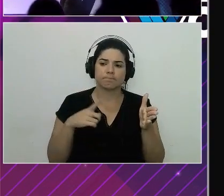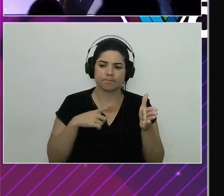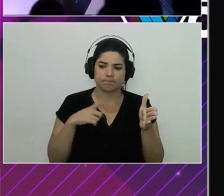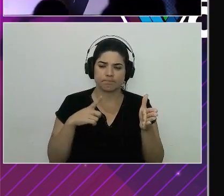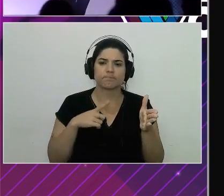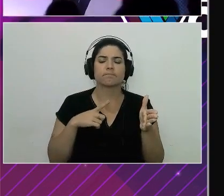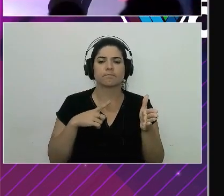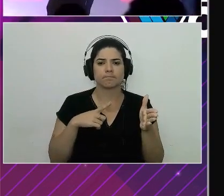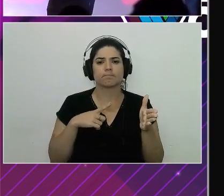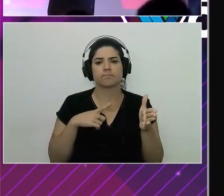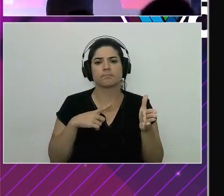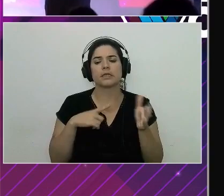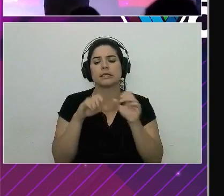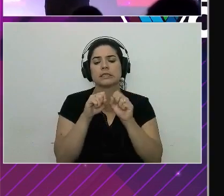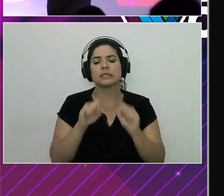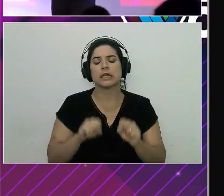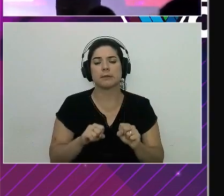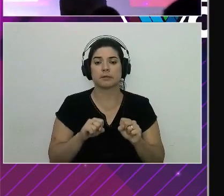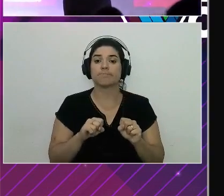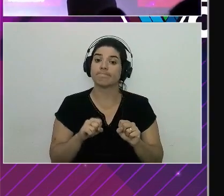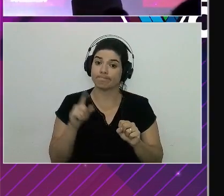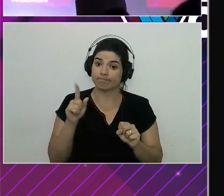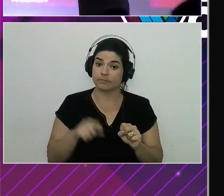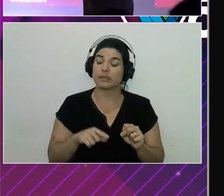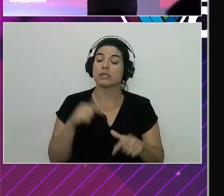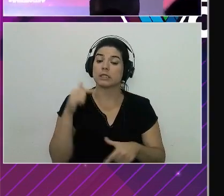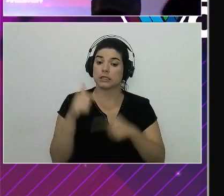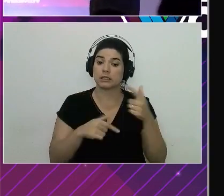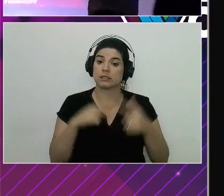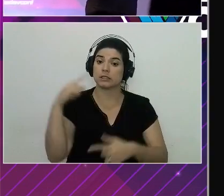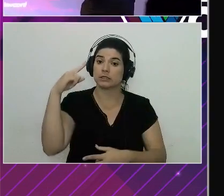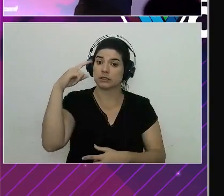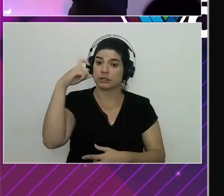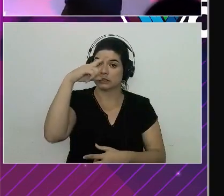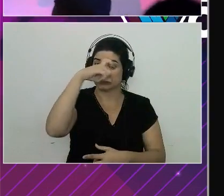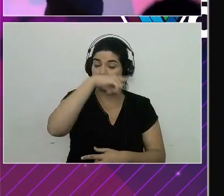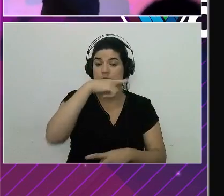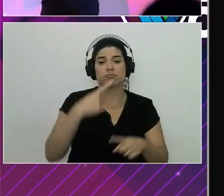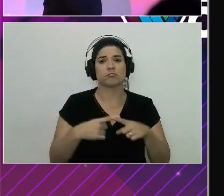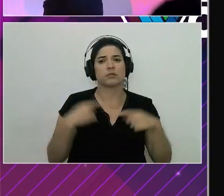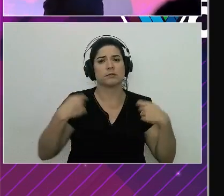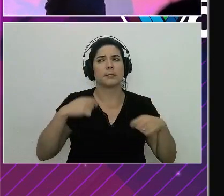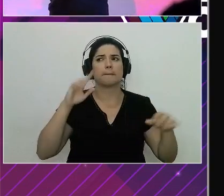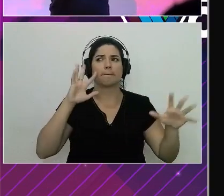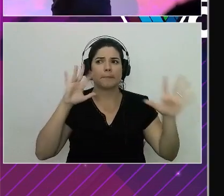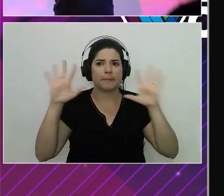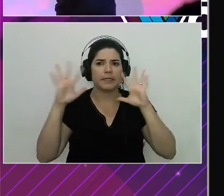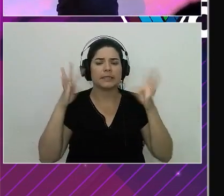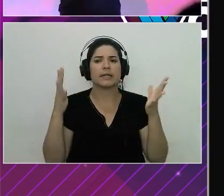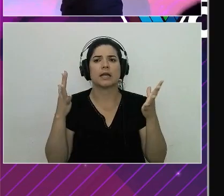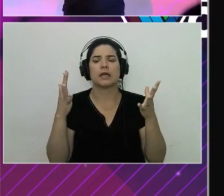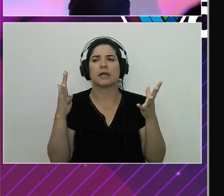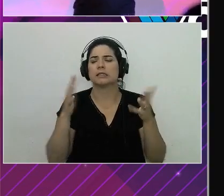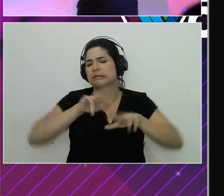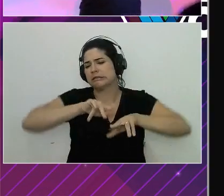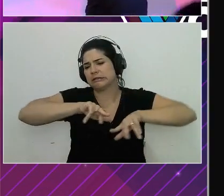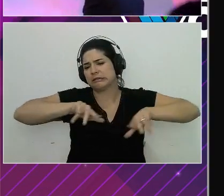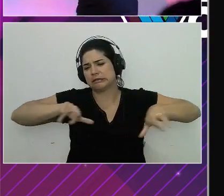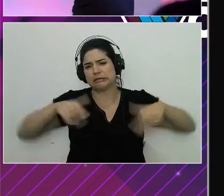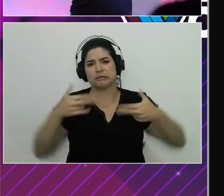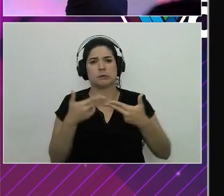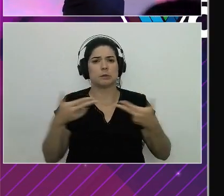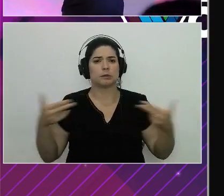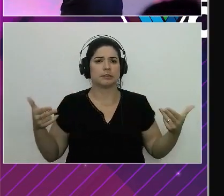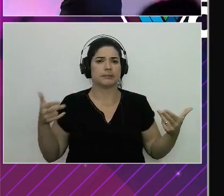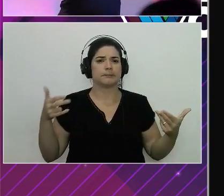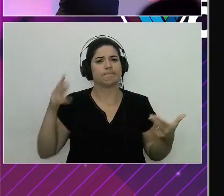esse sistema. E isso é uma tarefa muito difícil, porque você tem que ficar pensando em cenários, tem que ficar pensando em várias situações. Quando a gente